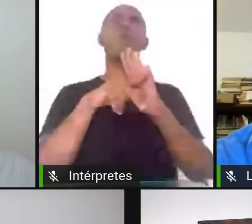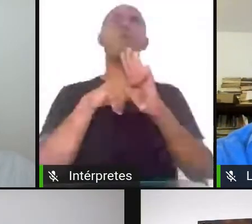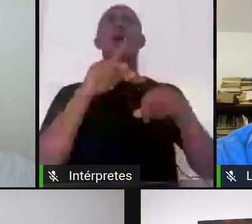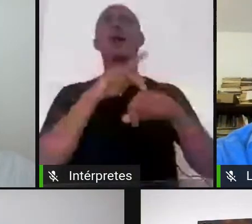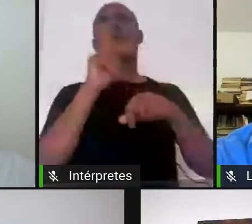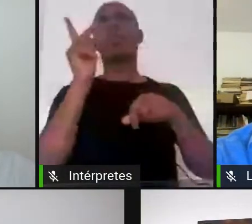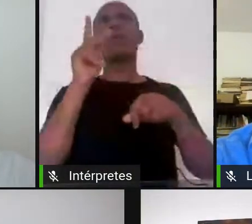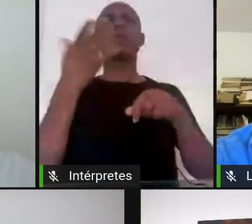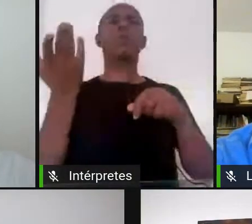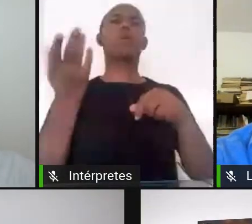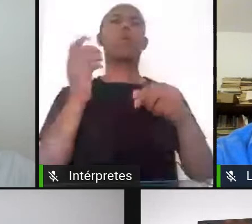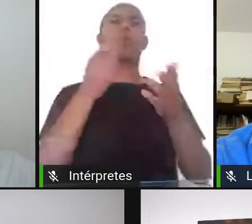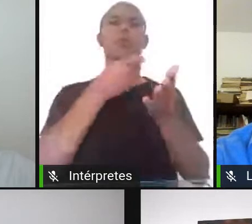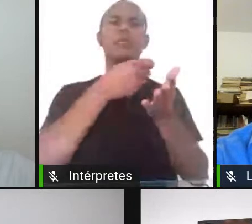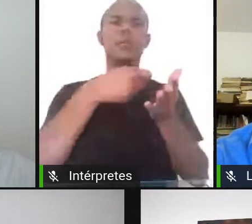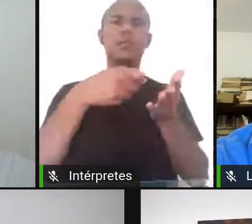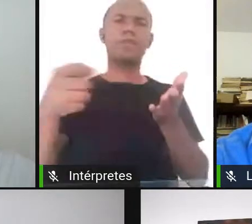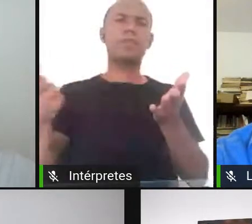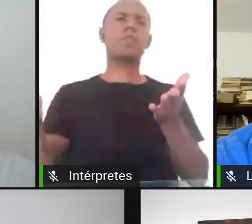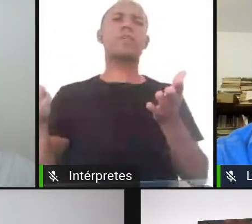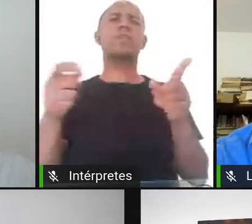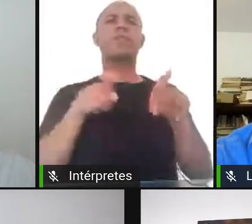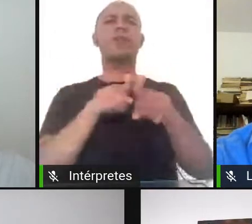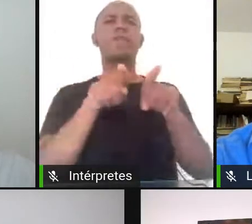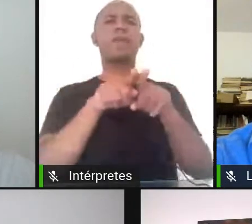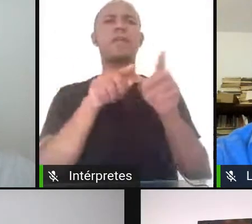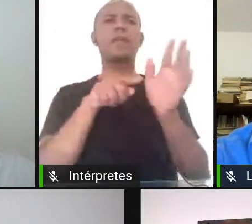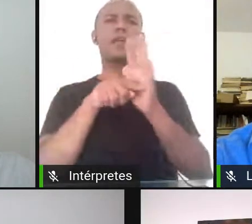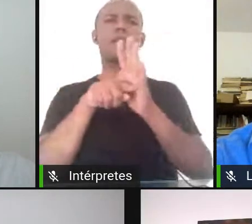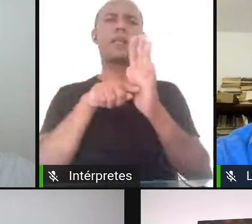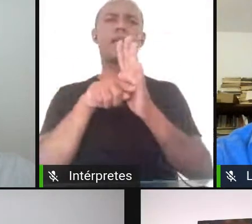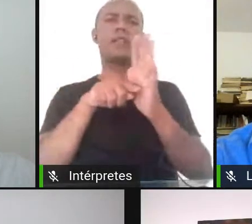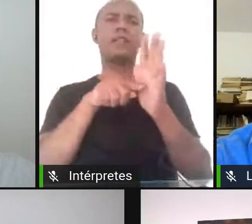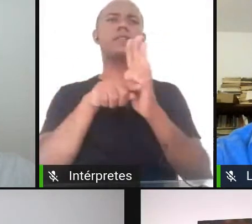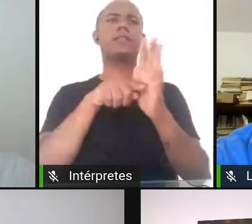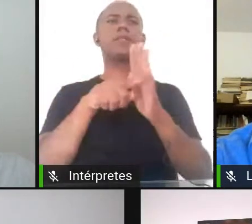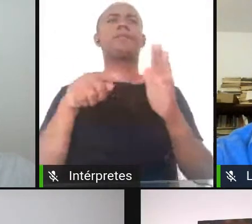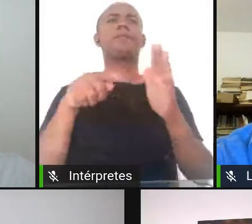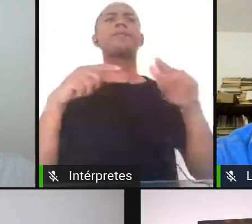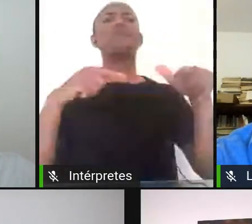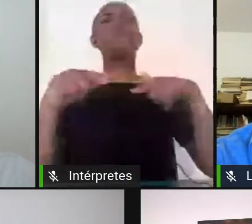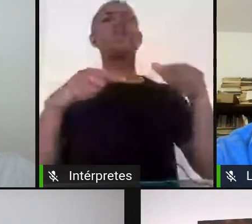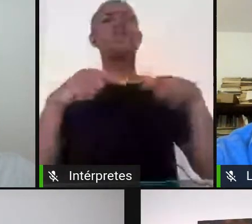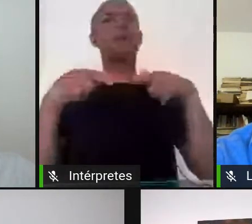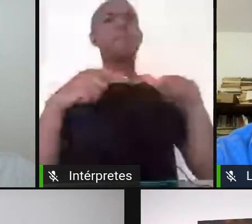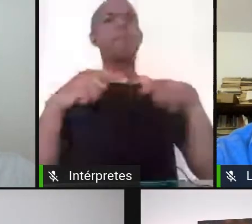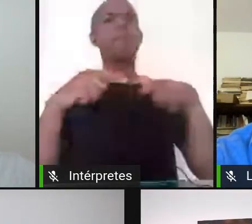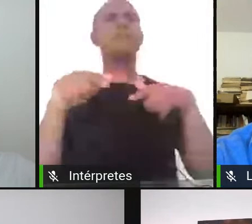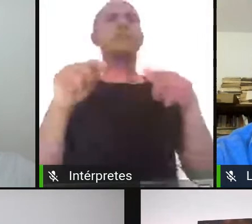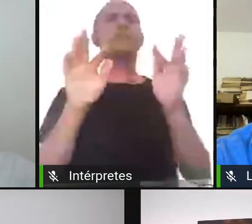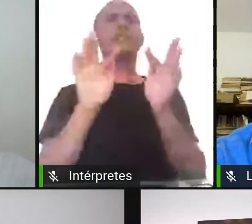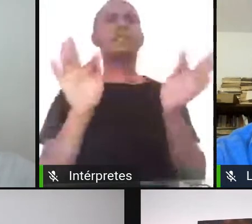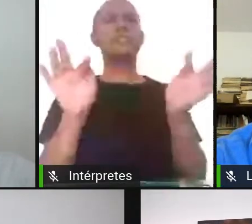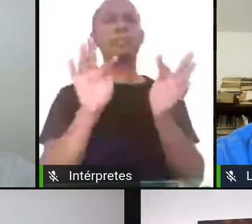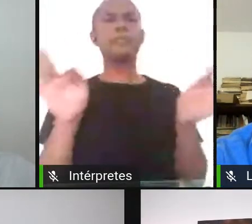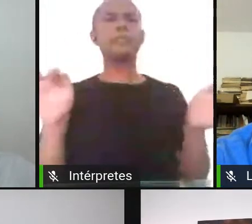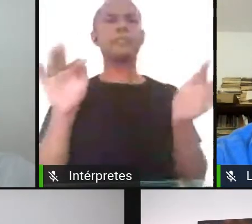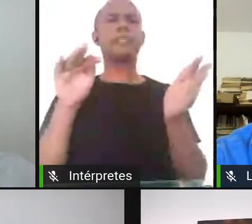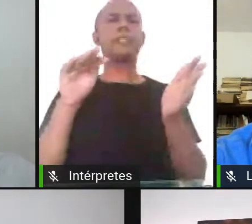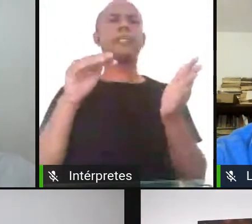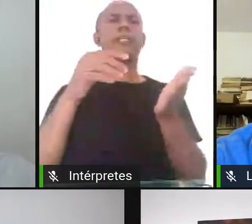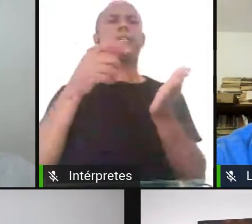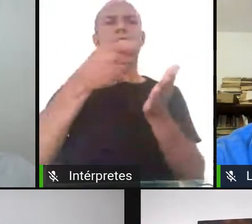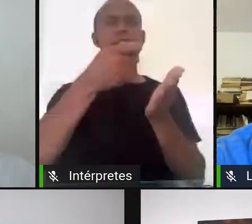fazer essas análises. Encaro o meu trabalho como o trabalho de simplesmente escrever, que é um ofício que parece simples, mas que é